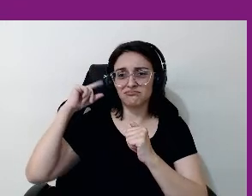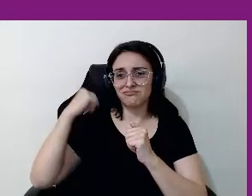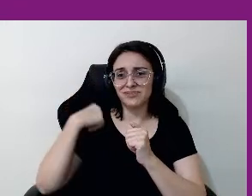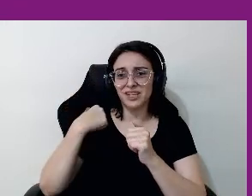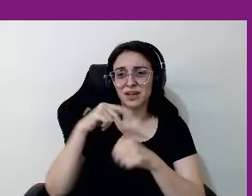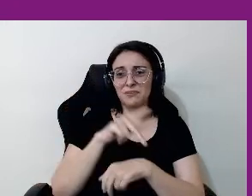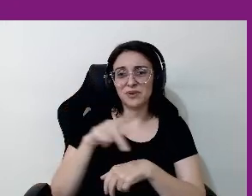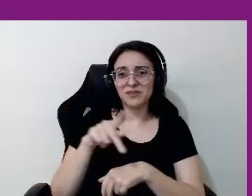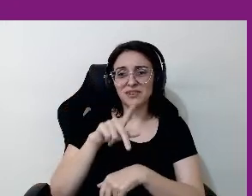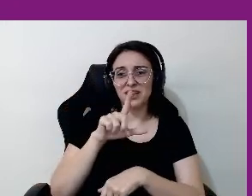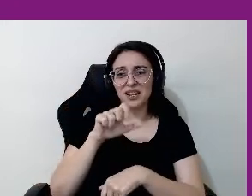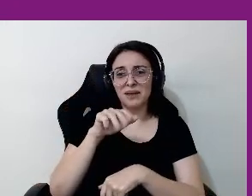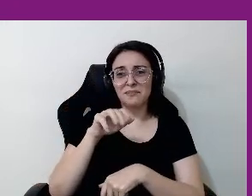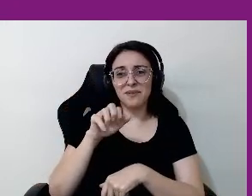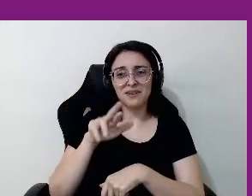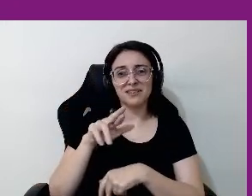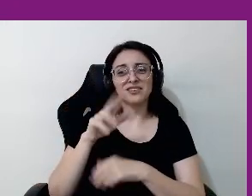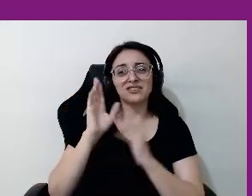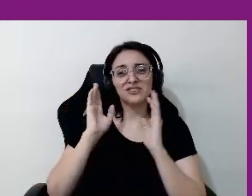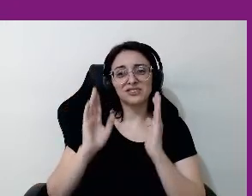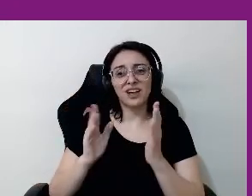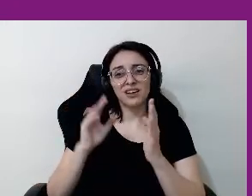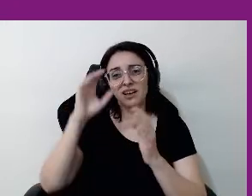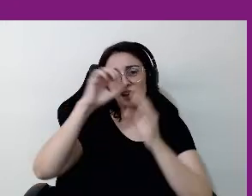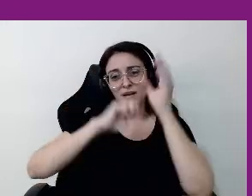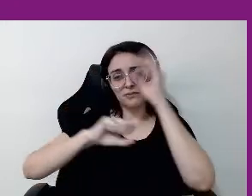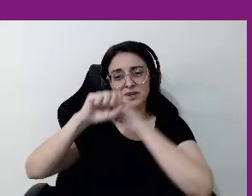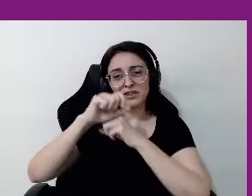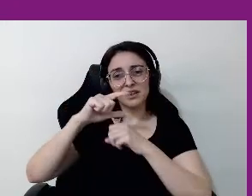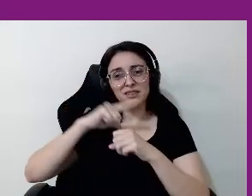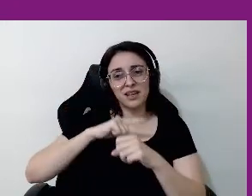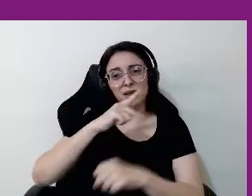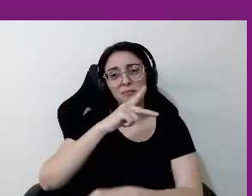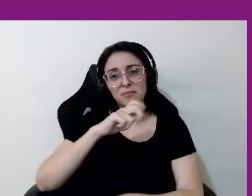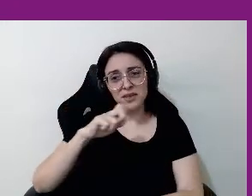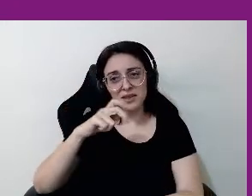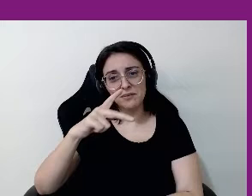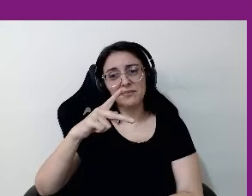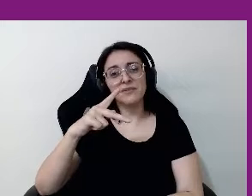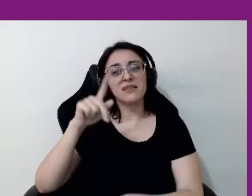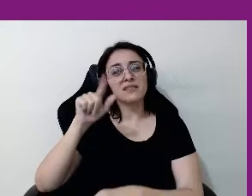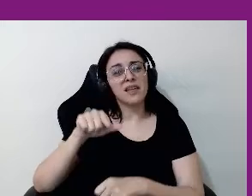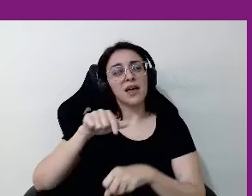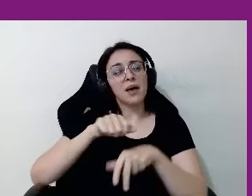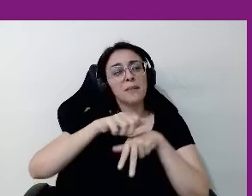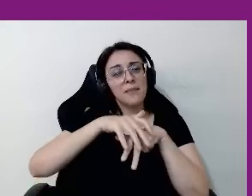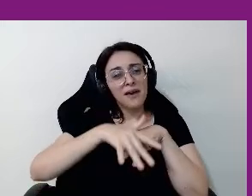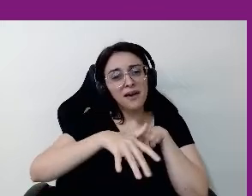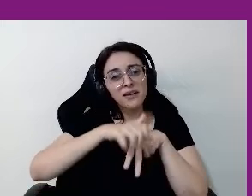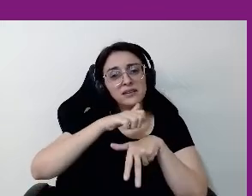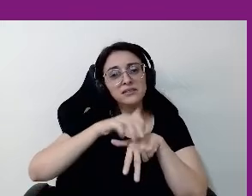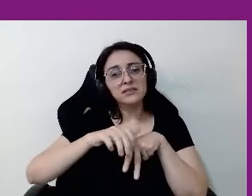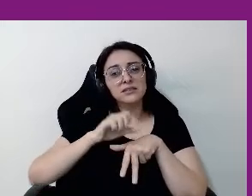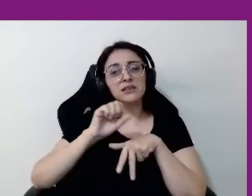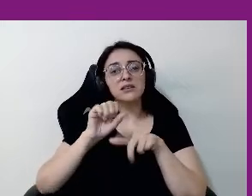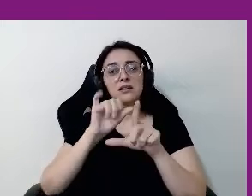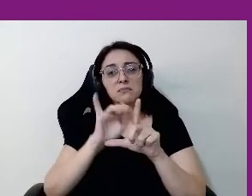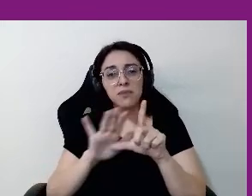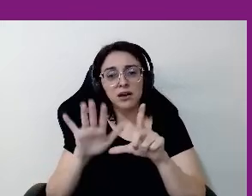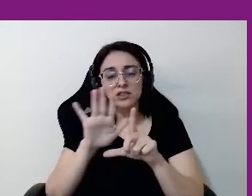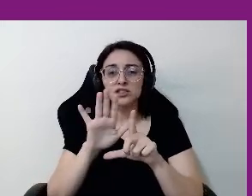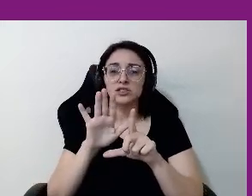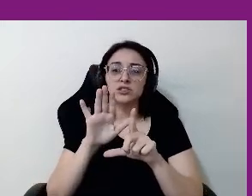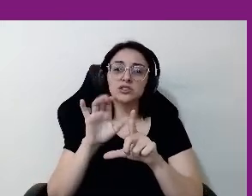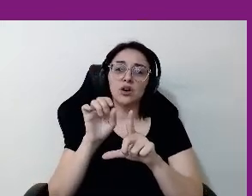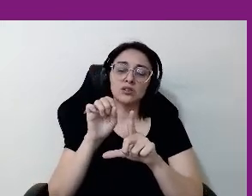do professor Lemaire, né, que a gente aprende que tem um PIP ideal, que pode ser pela mecânica, pela oxigenação, pela imagem, mas